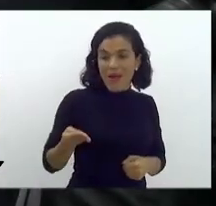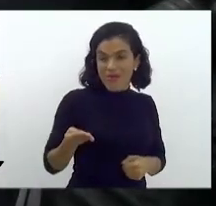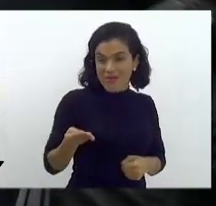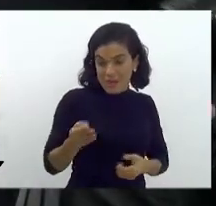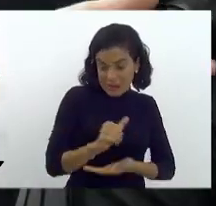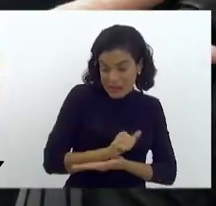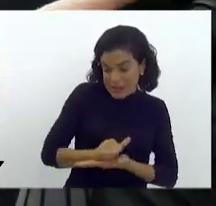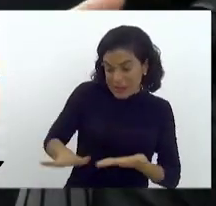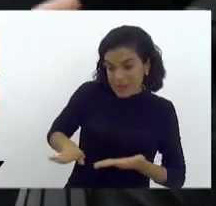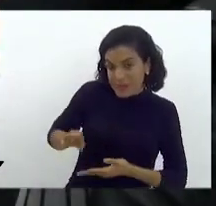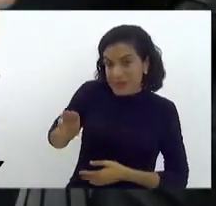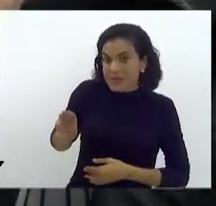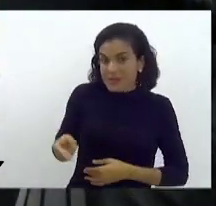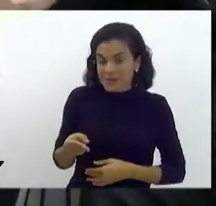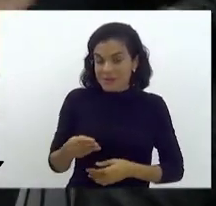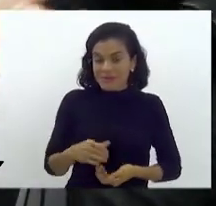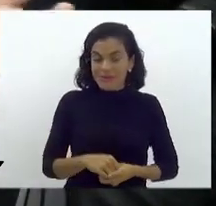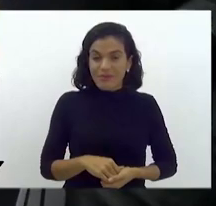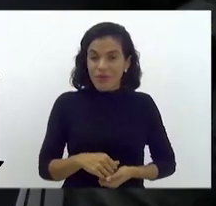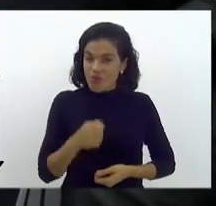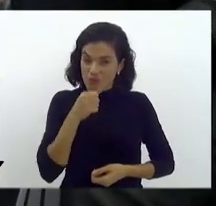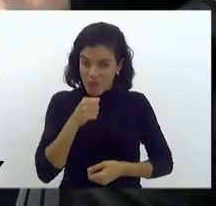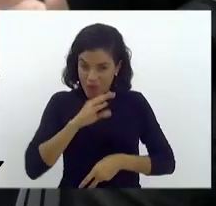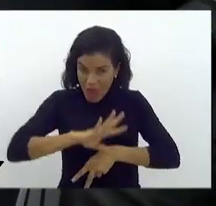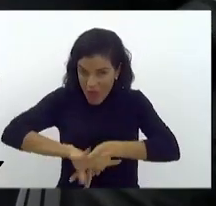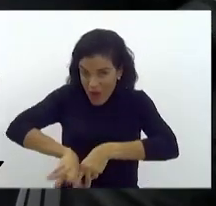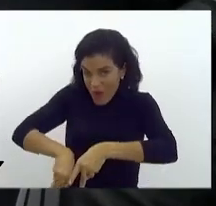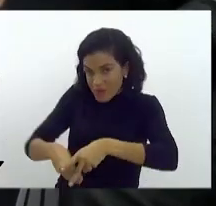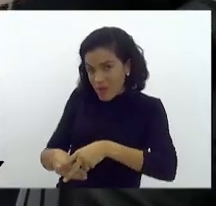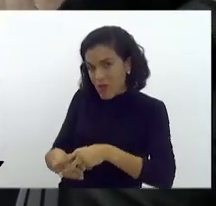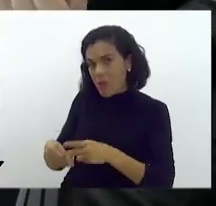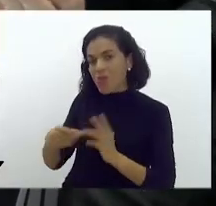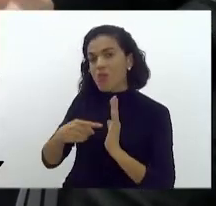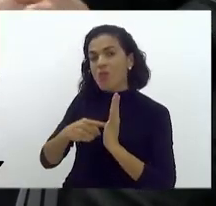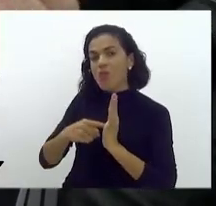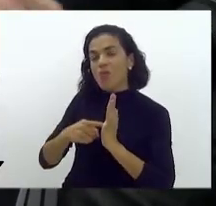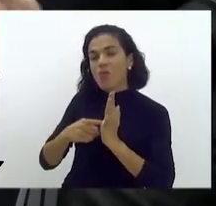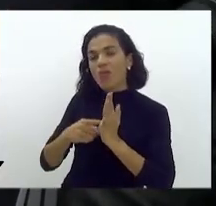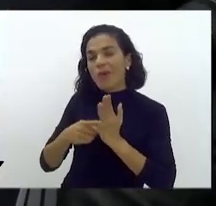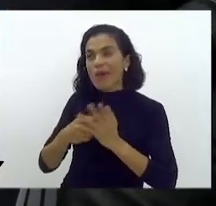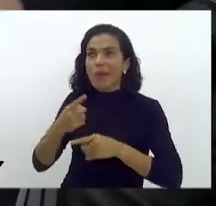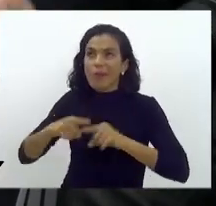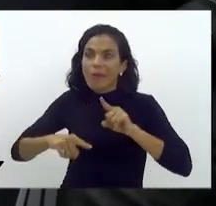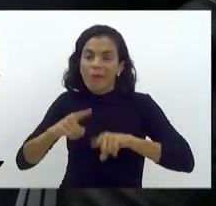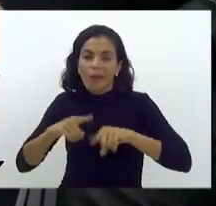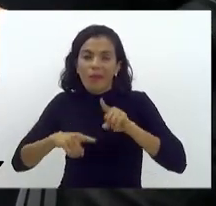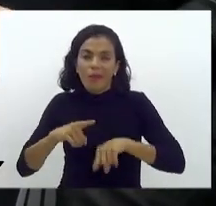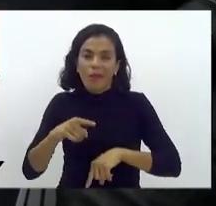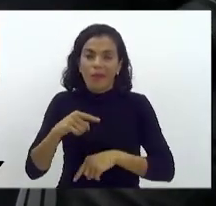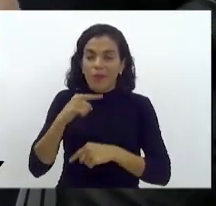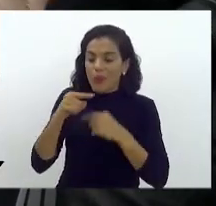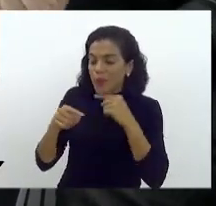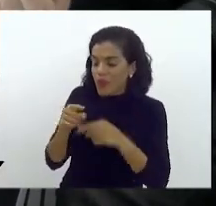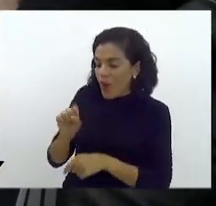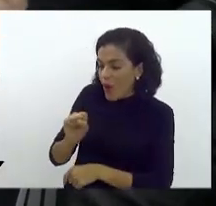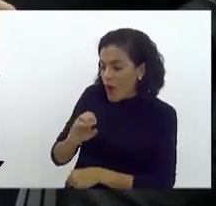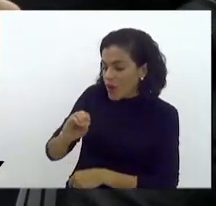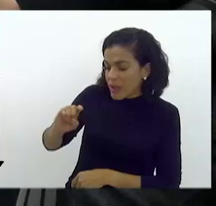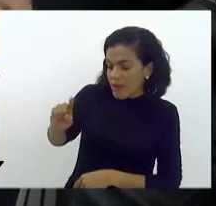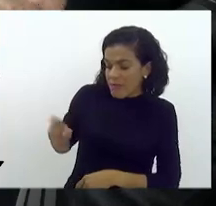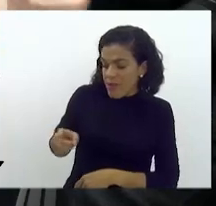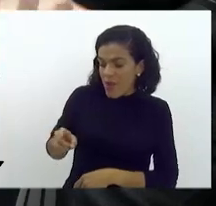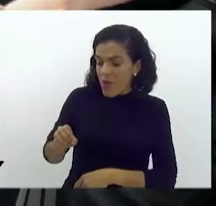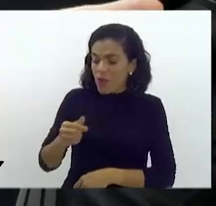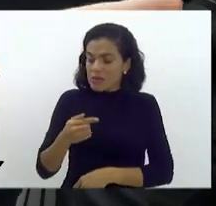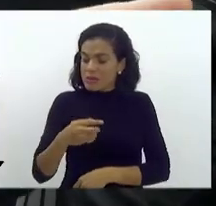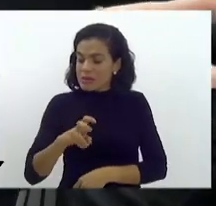milhão não vai ver corrupção no equipamento que em vez de comprar se tem dúvida se custou 80 mil